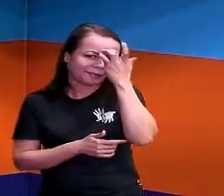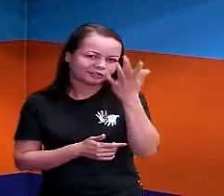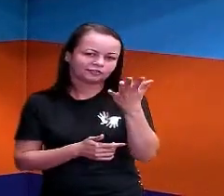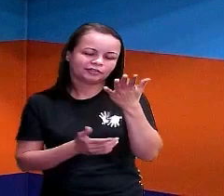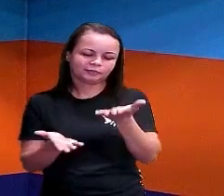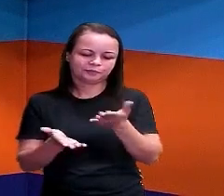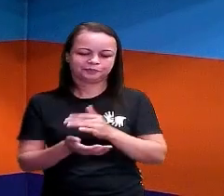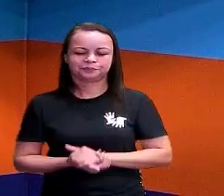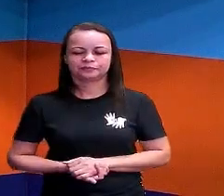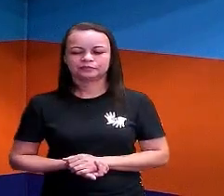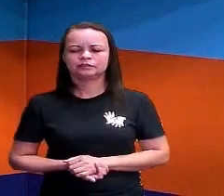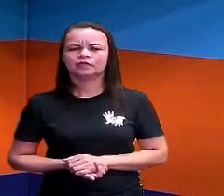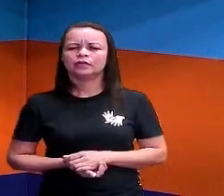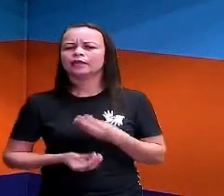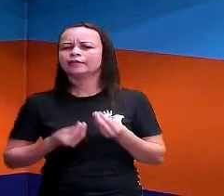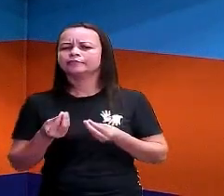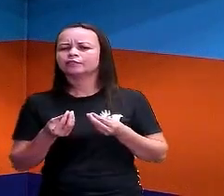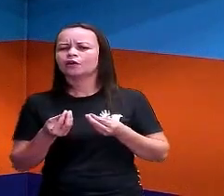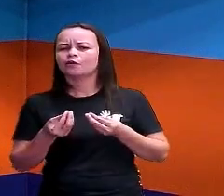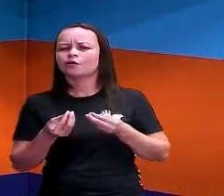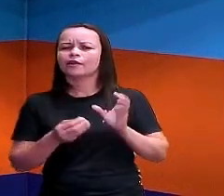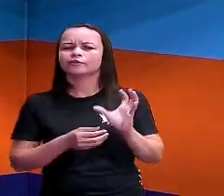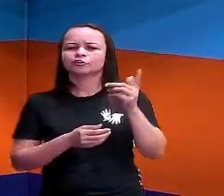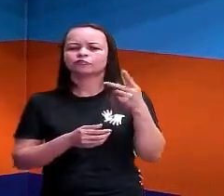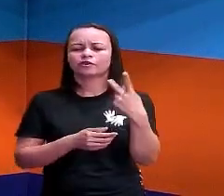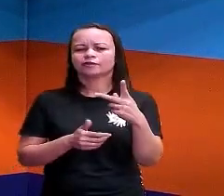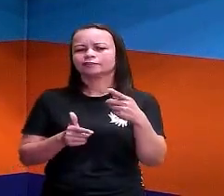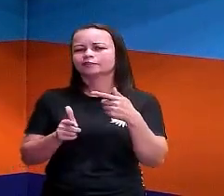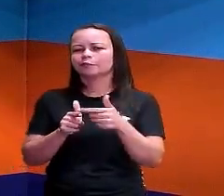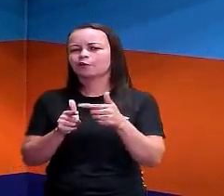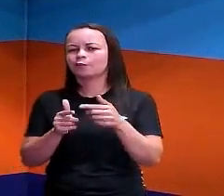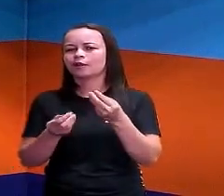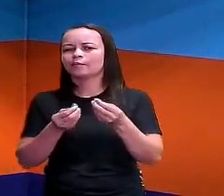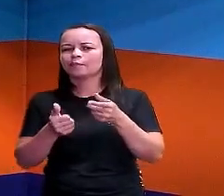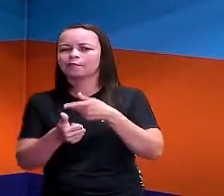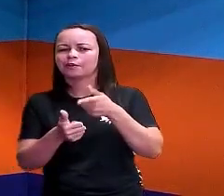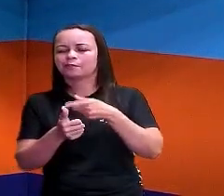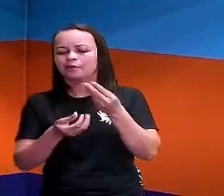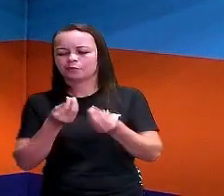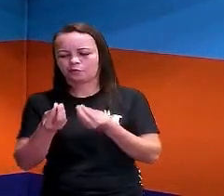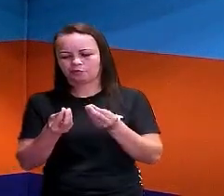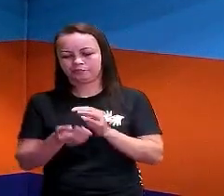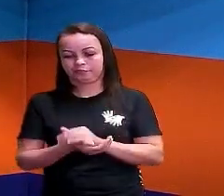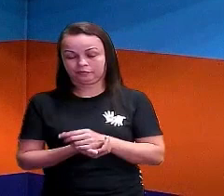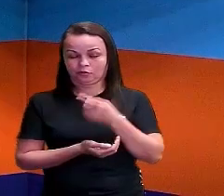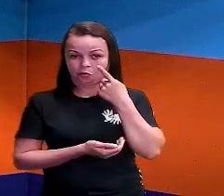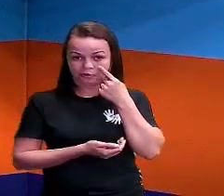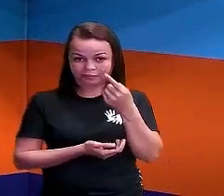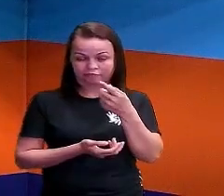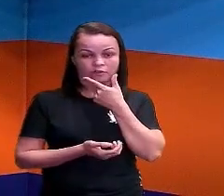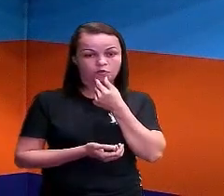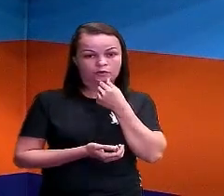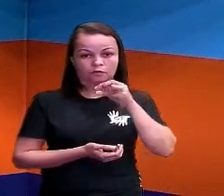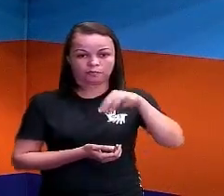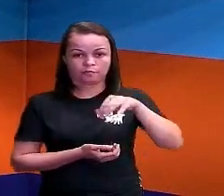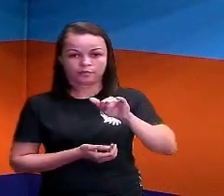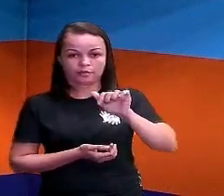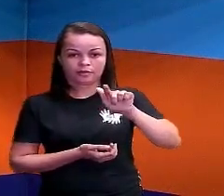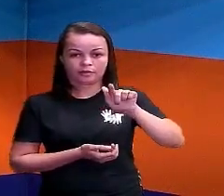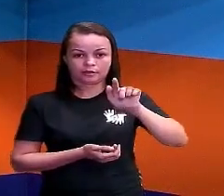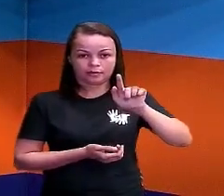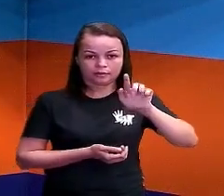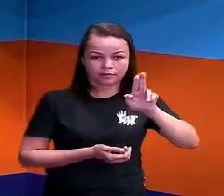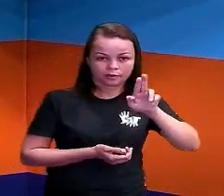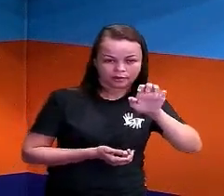gente vai precisar fazer aqui primeiro? Né? Vejam que Miguel atingiu um recorde de 1.800 pontos